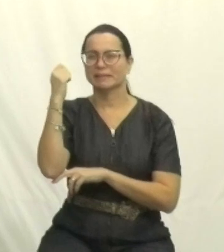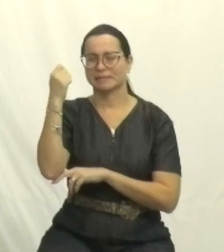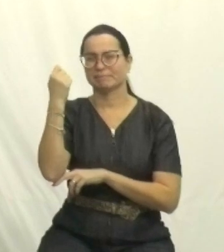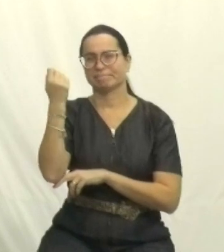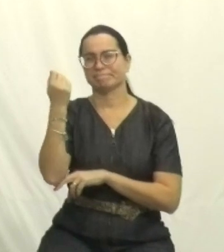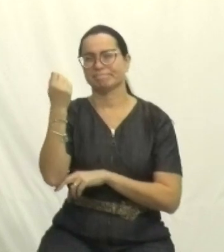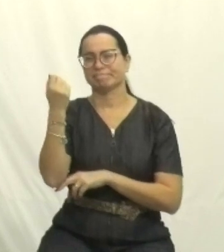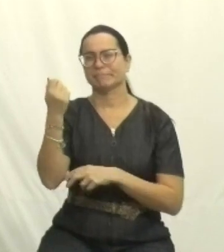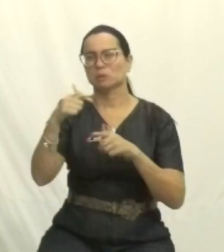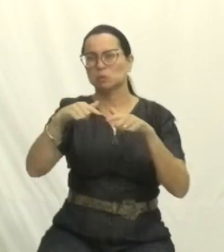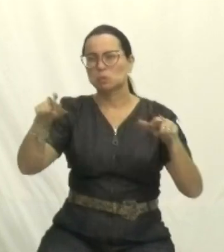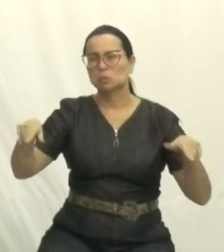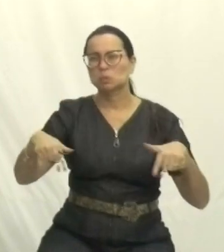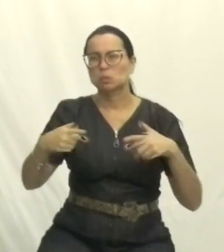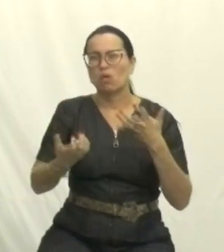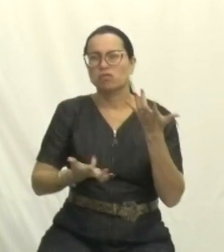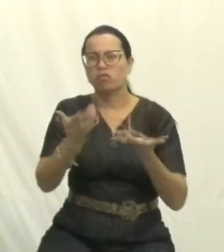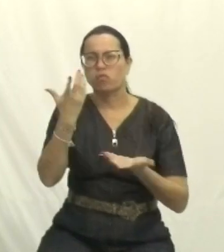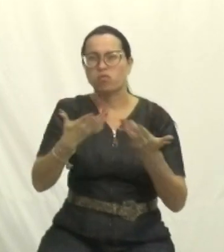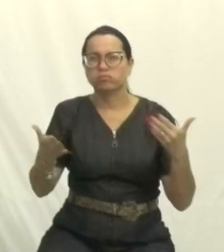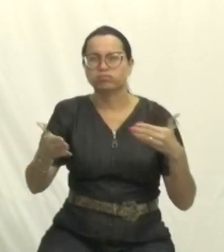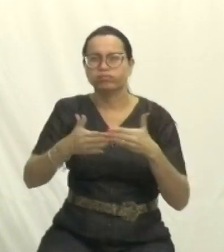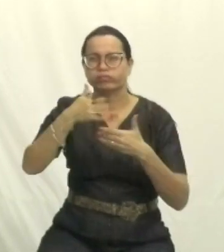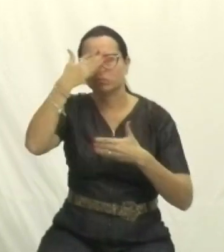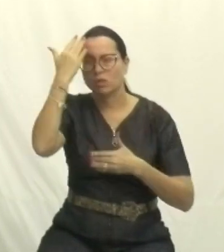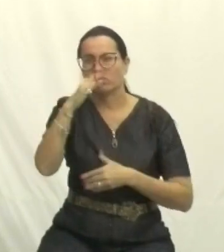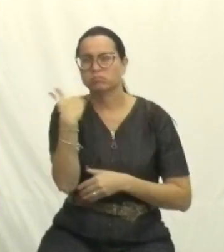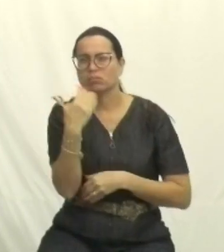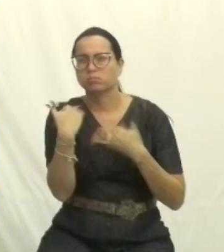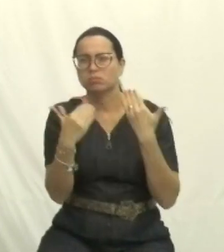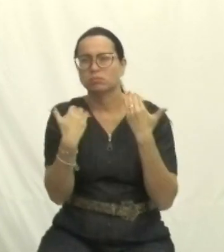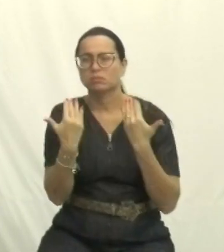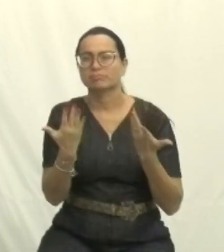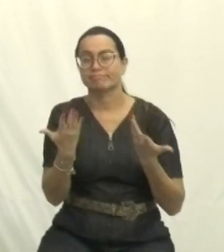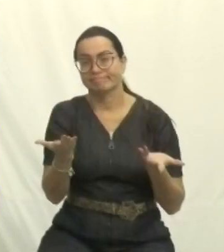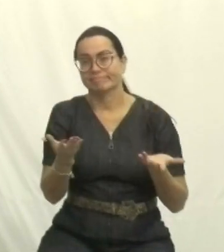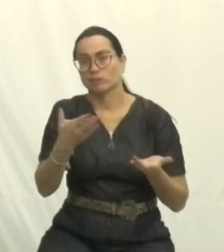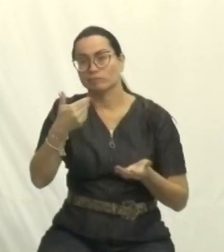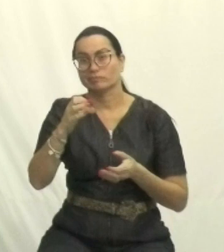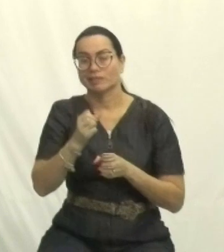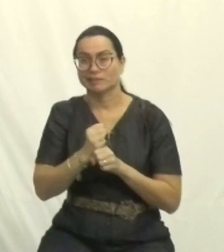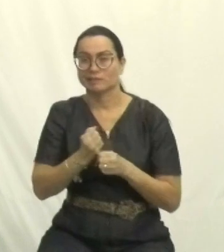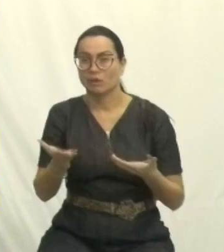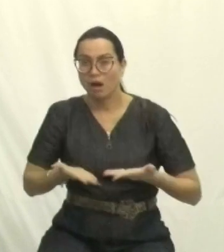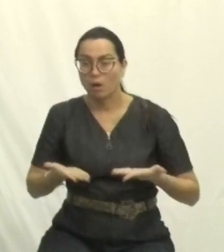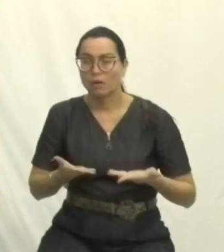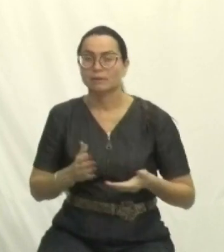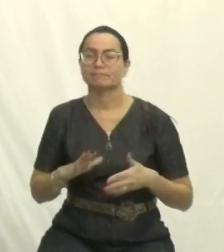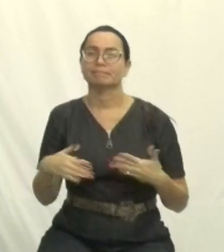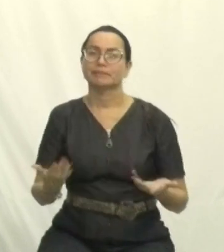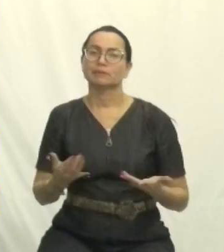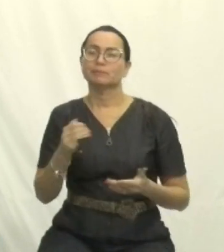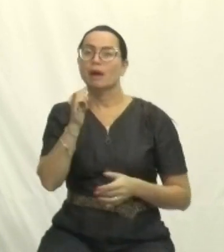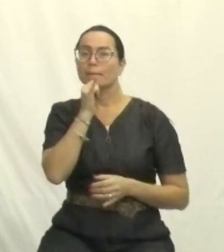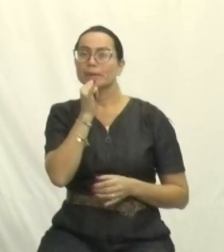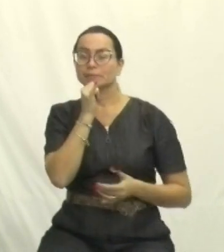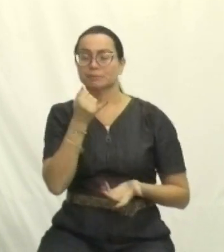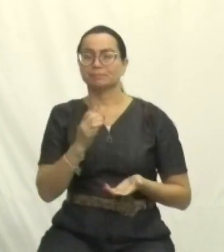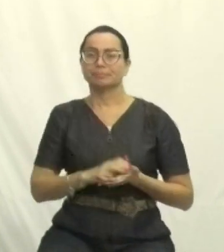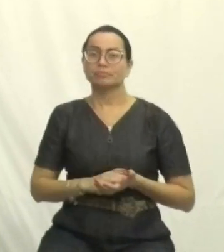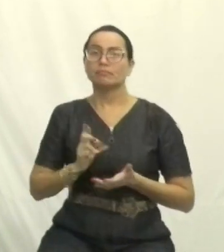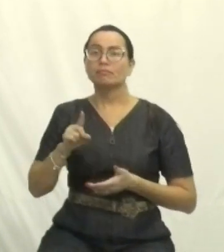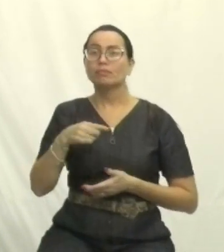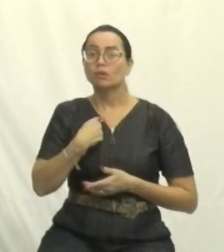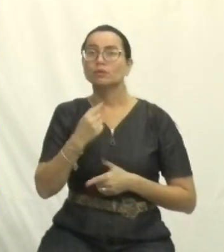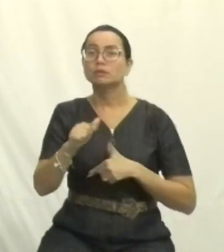de Bombeiros adquiriu a partir daquilo, né? Porque antigamente, se exemplo, né, o nosso presidente tem um